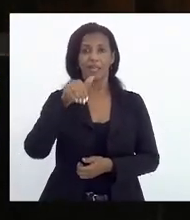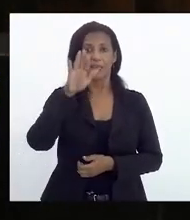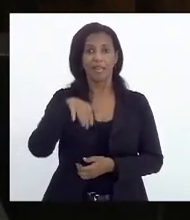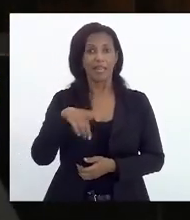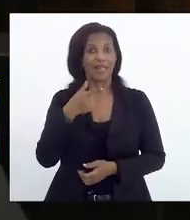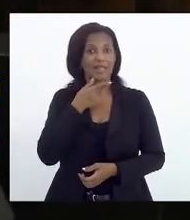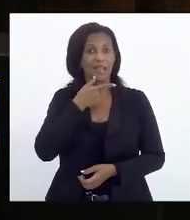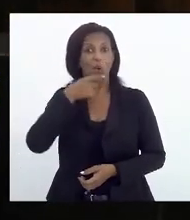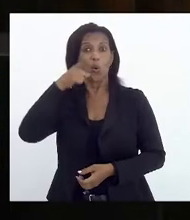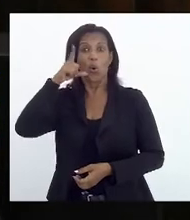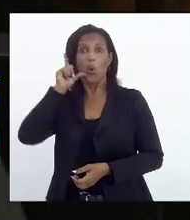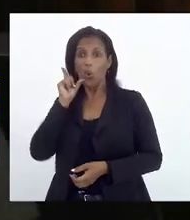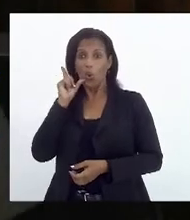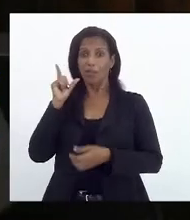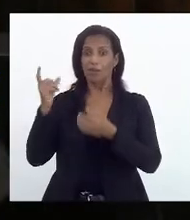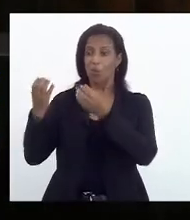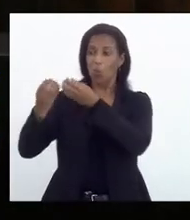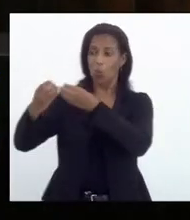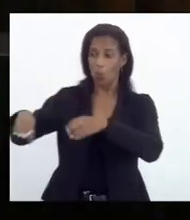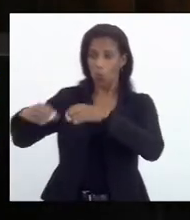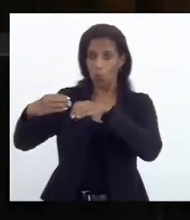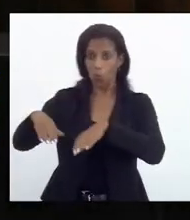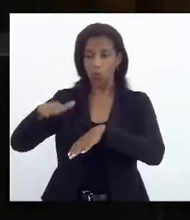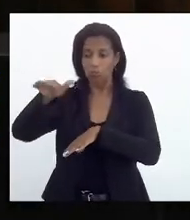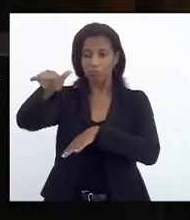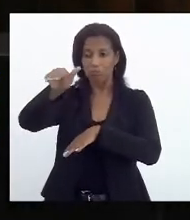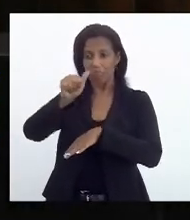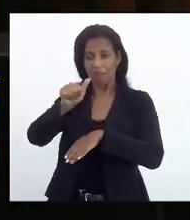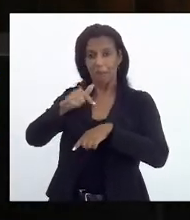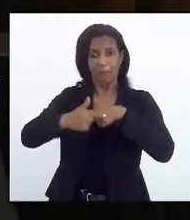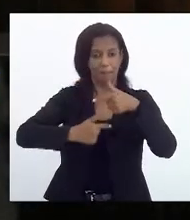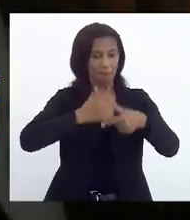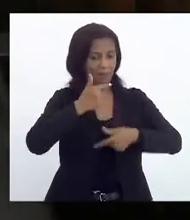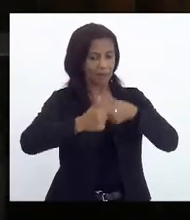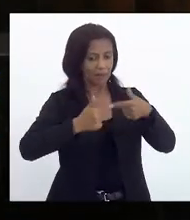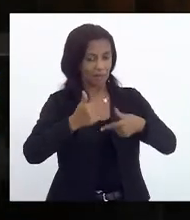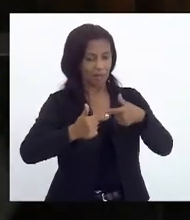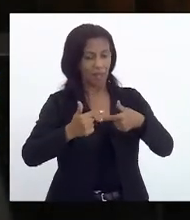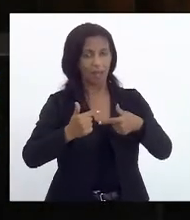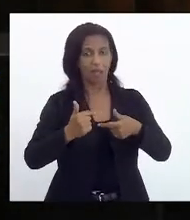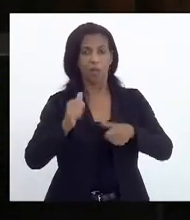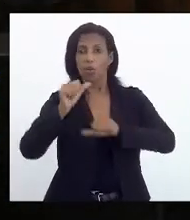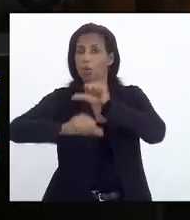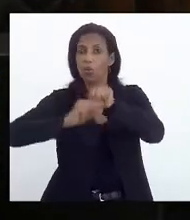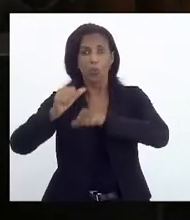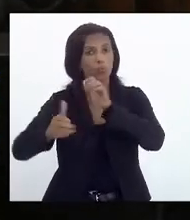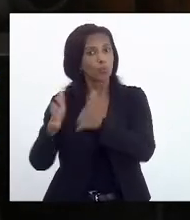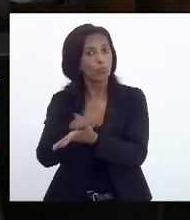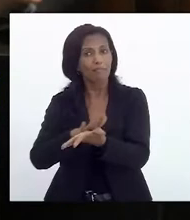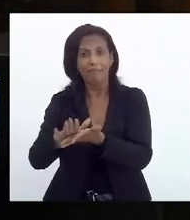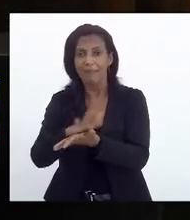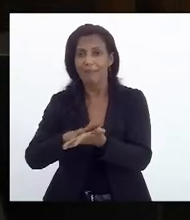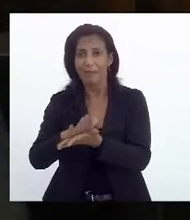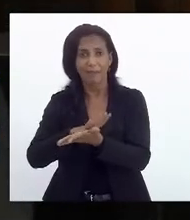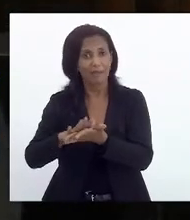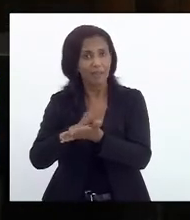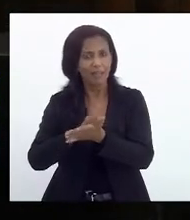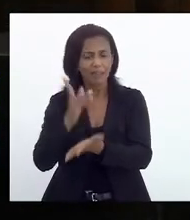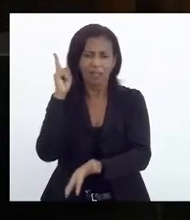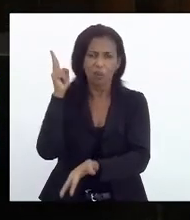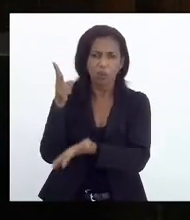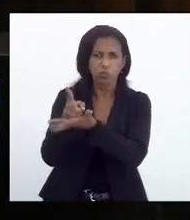até o dia de ontem por concurso público não se alterou em nada a regra do tri e